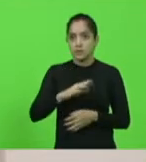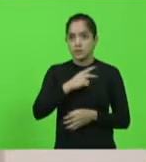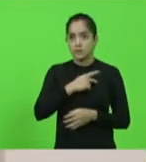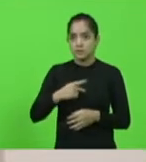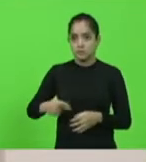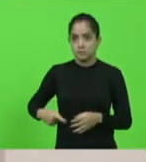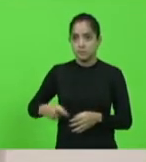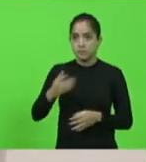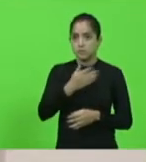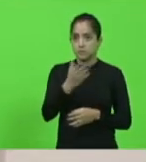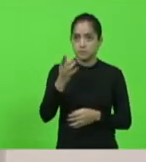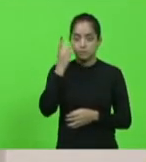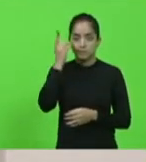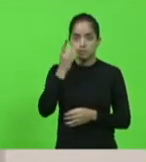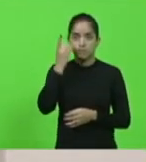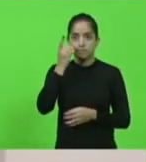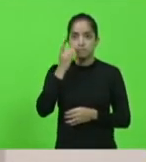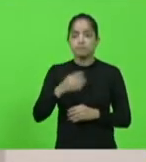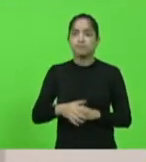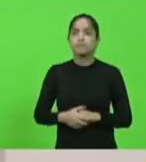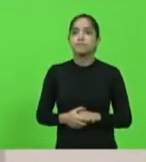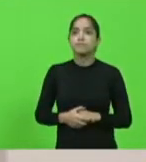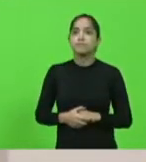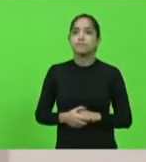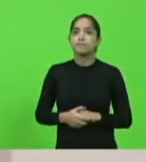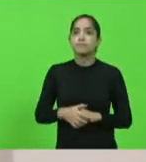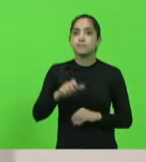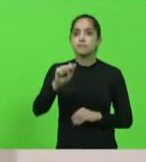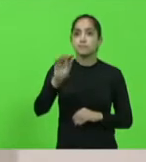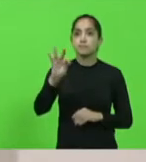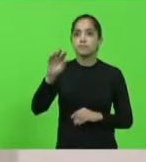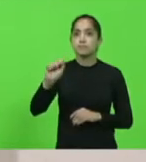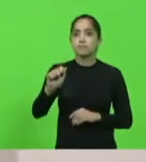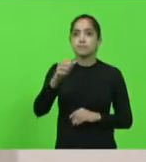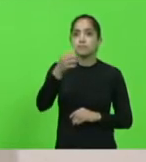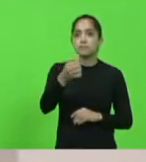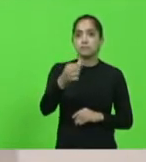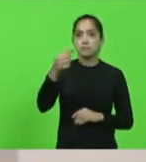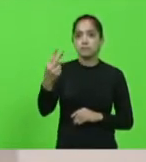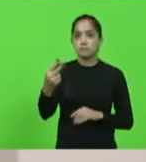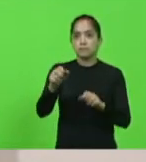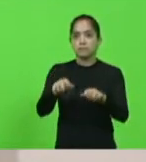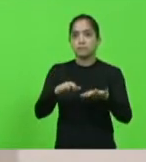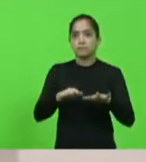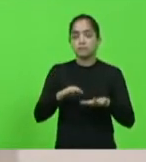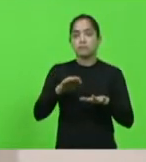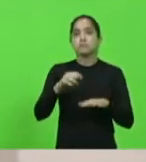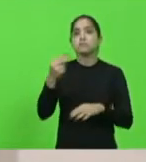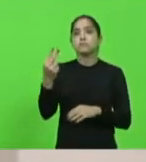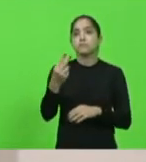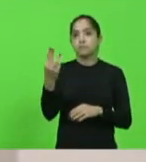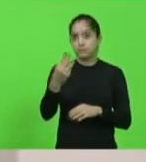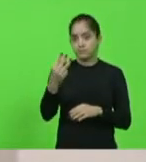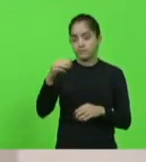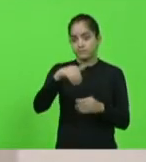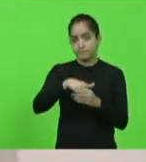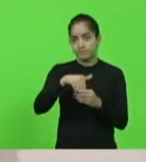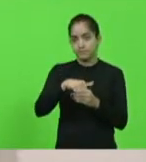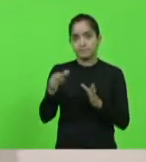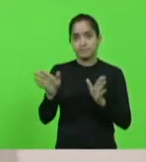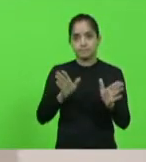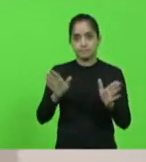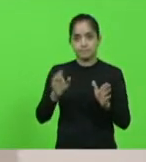colegas deputados, cidadãos catarinenses. Ata da 62ª sessão ordinária da 3ª sessão